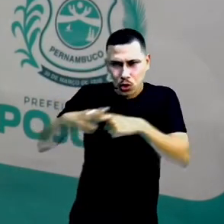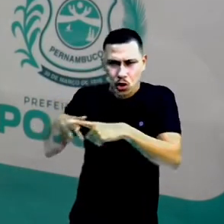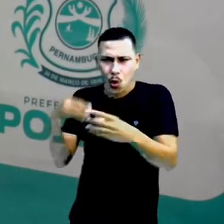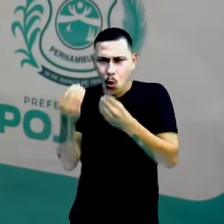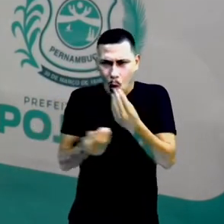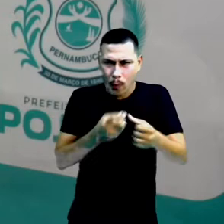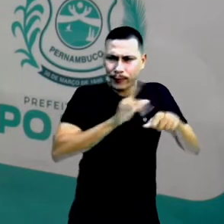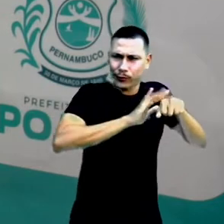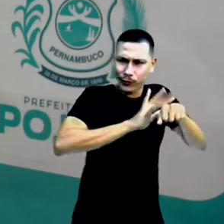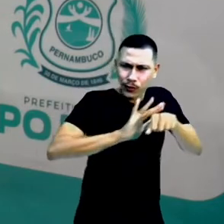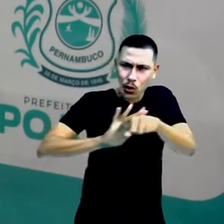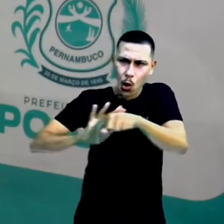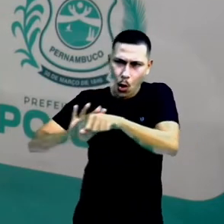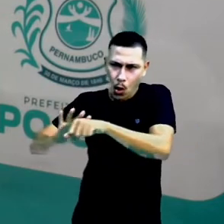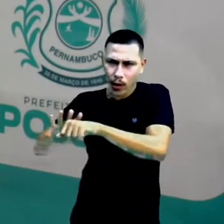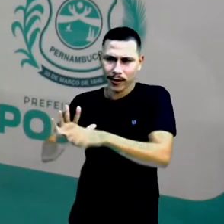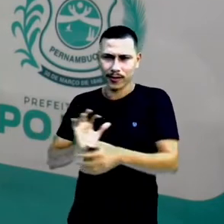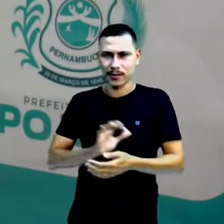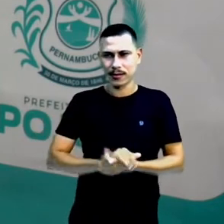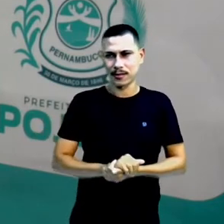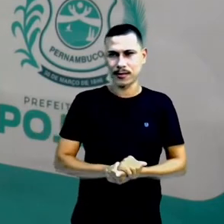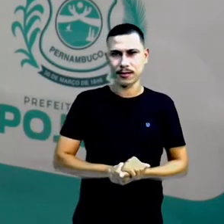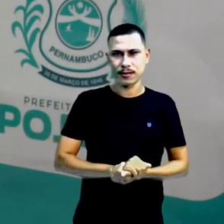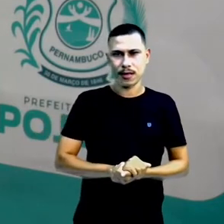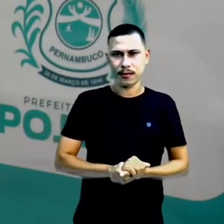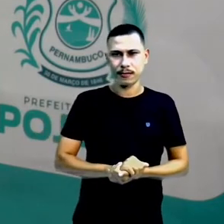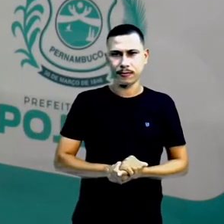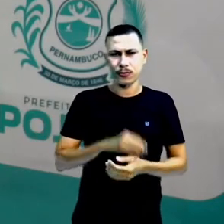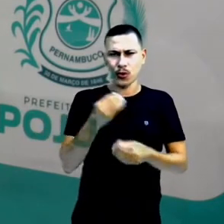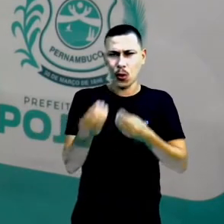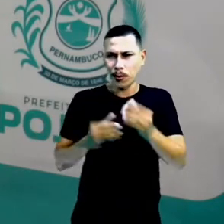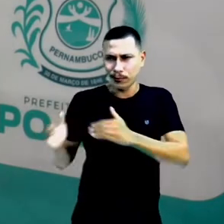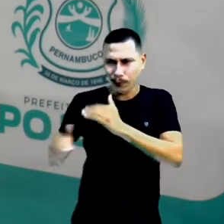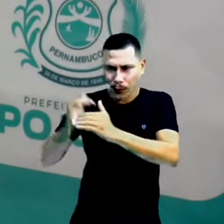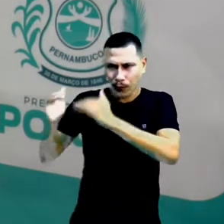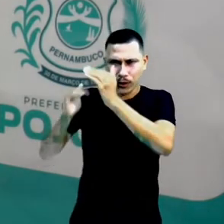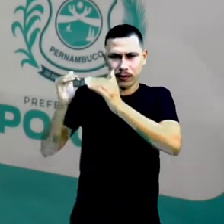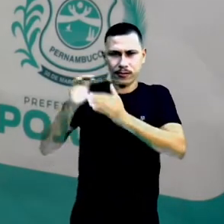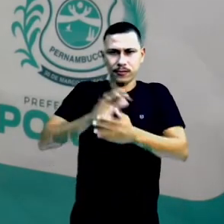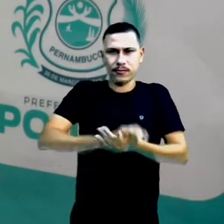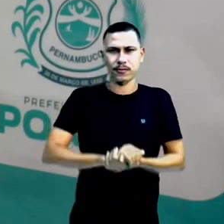acontece essa doença entender como é que se dá esse processo